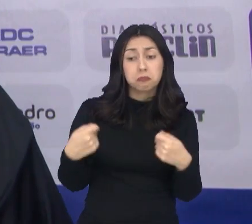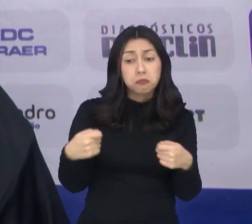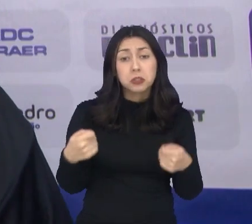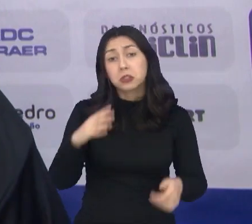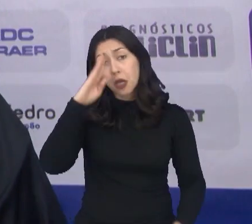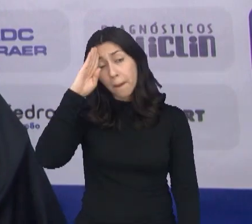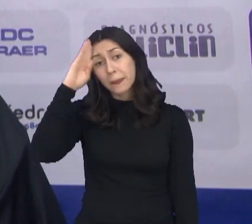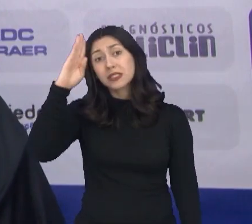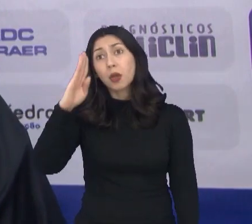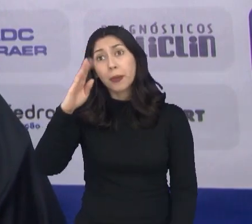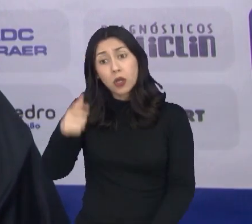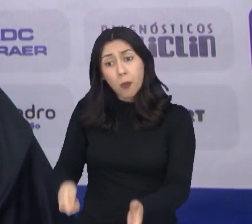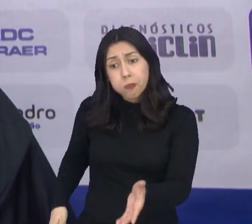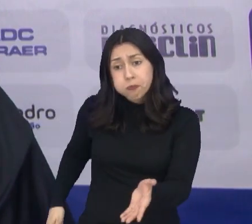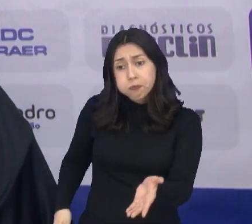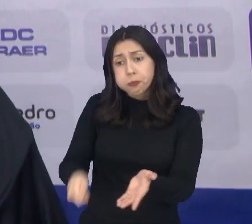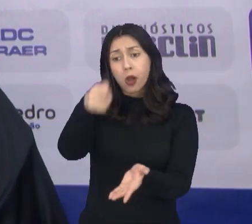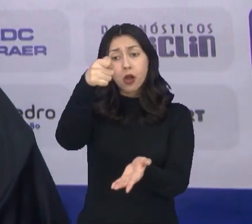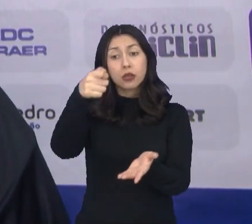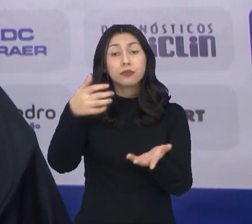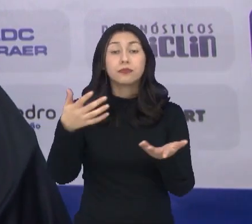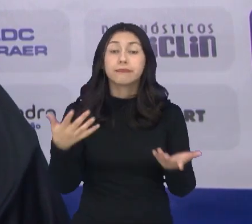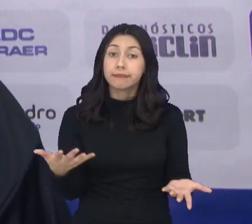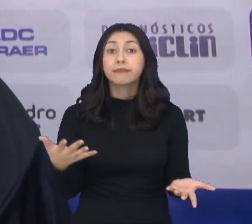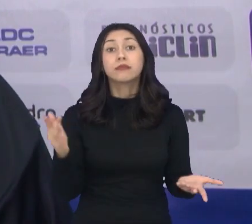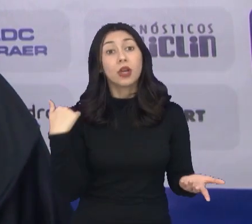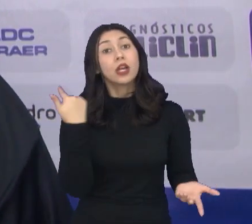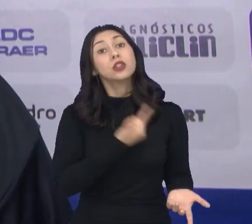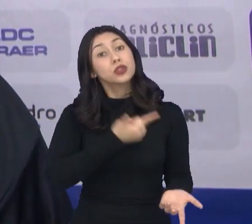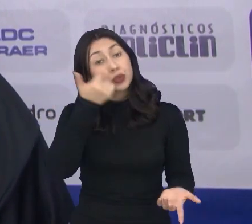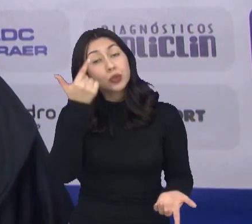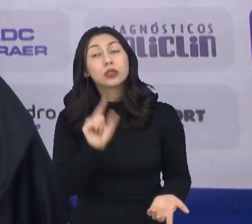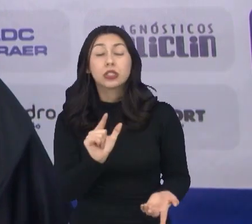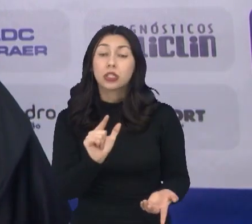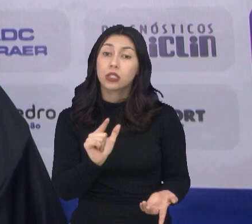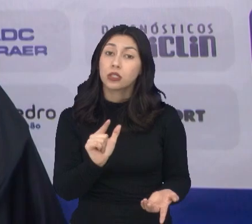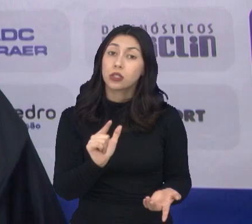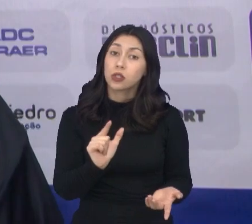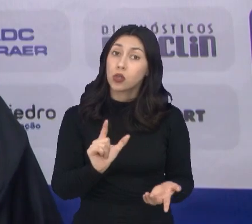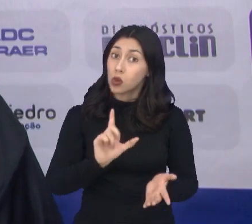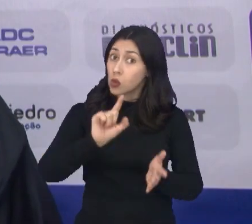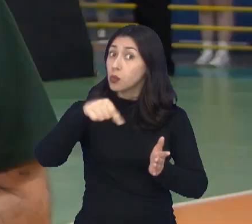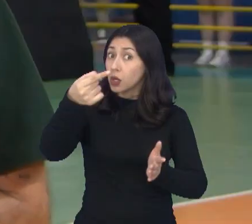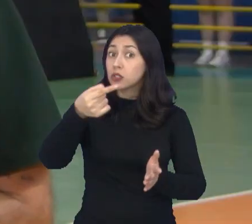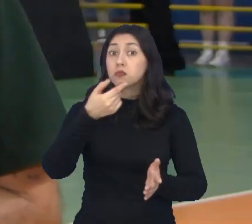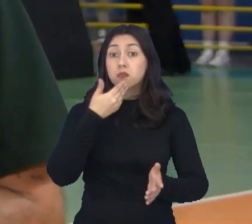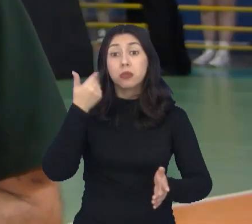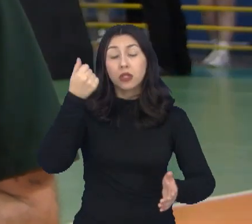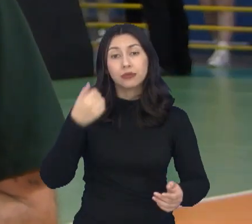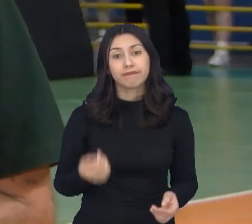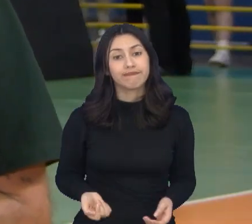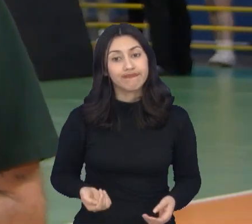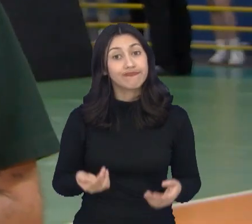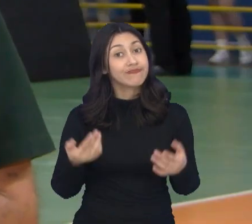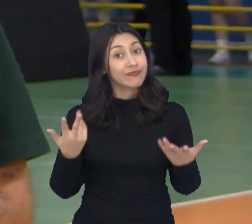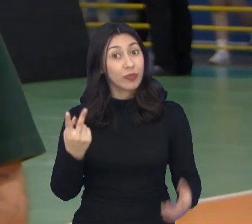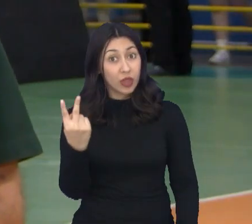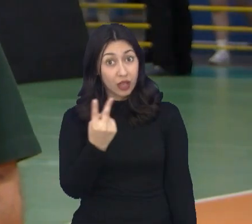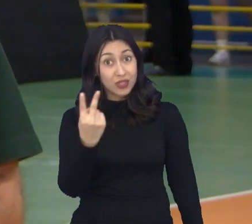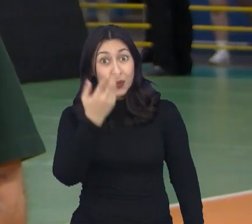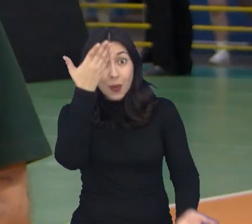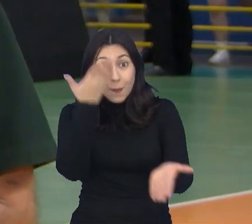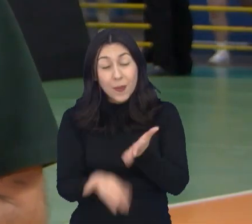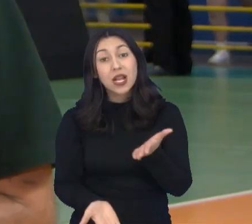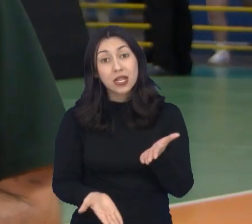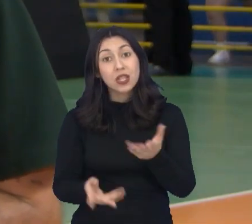principalmente essa parte de saque e linha de recepção, para a gente poder trabalhar o nosso melhor, que é o side-out. Esta foi a segunda derrota